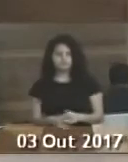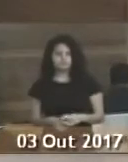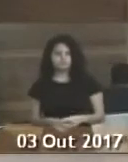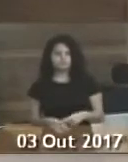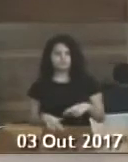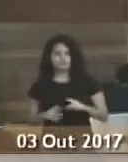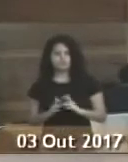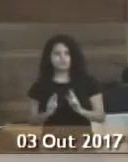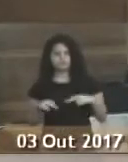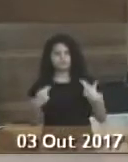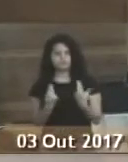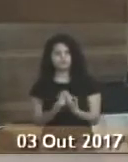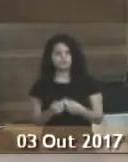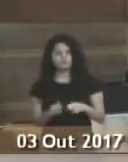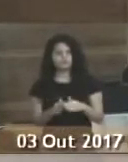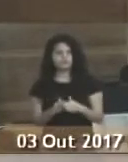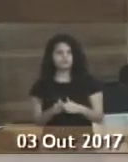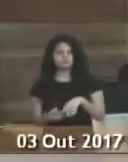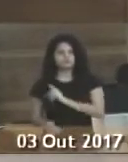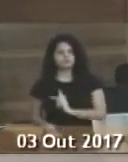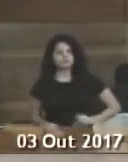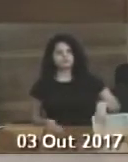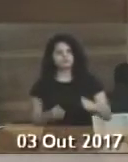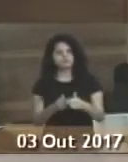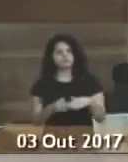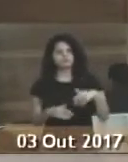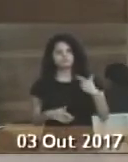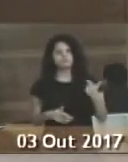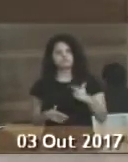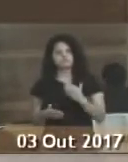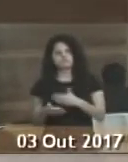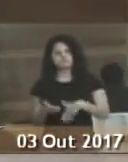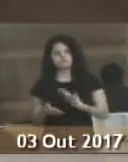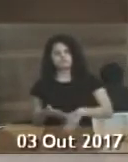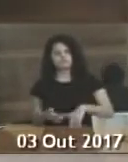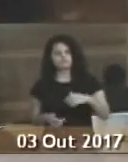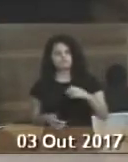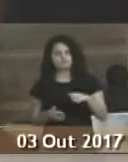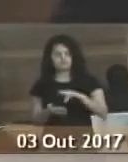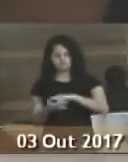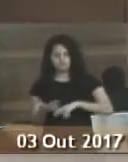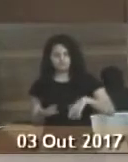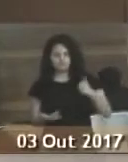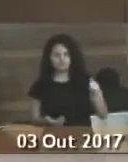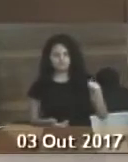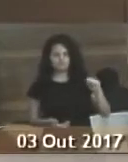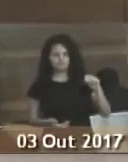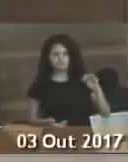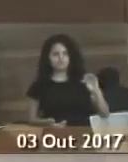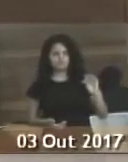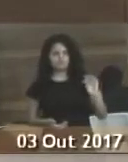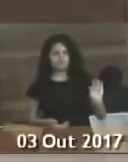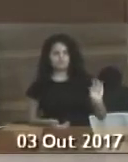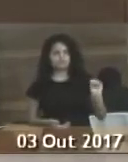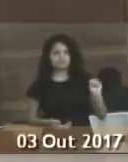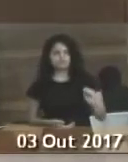presidente solicitou ao segundo secretário que procedesse a leitura da ata da sessão anterior, realizada em